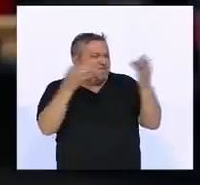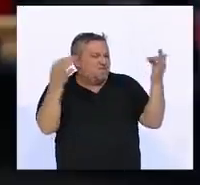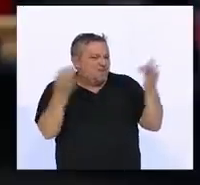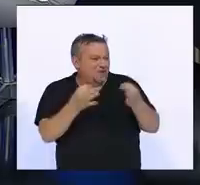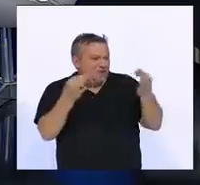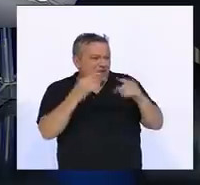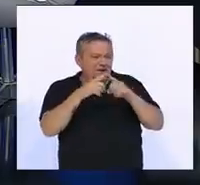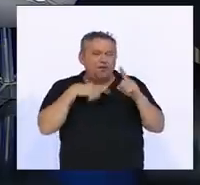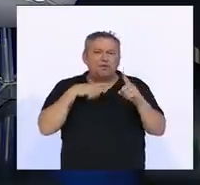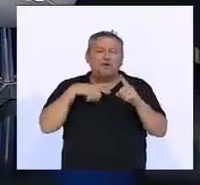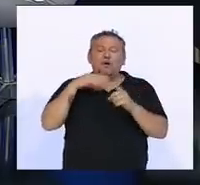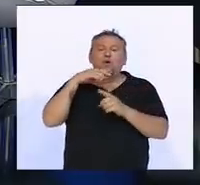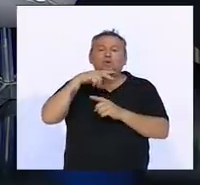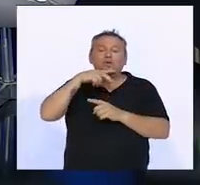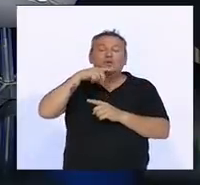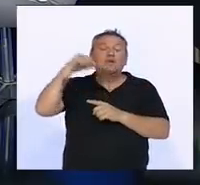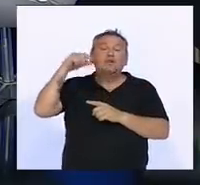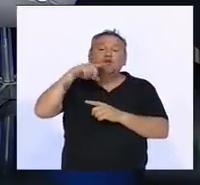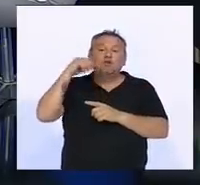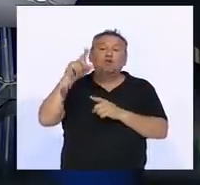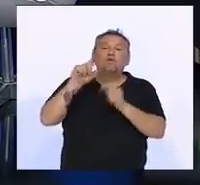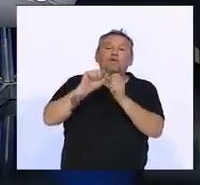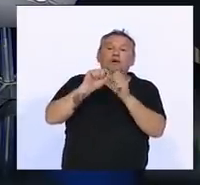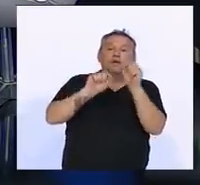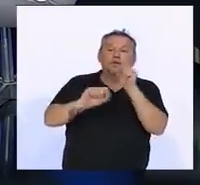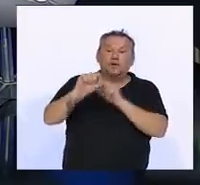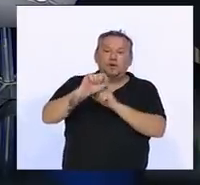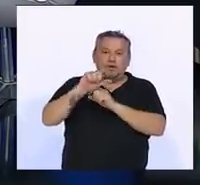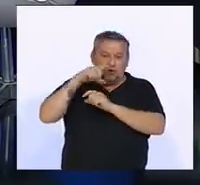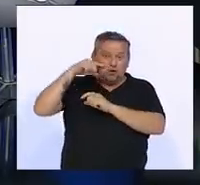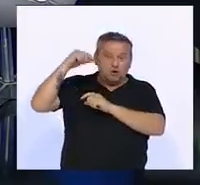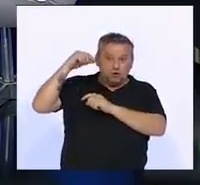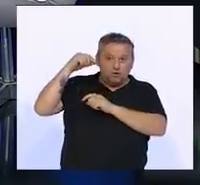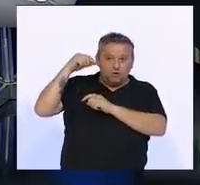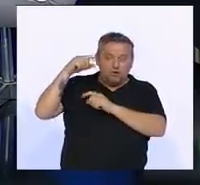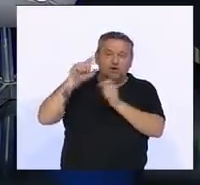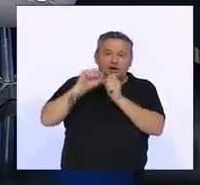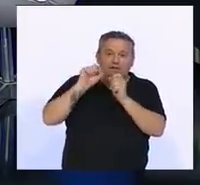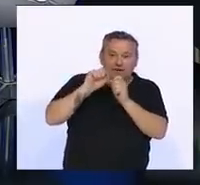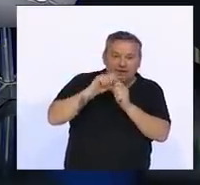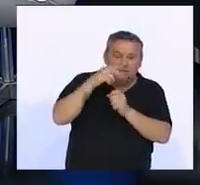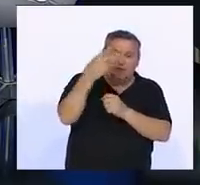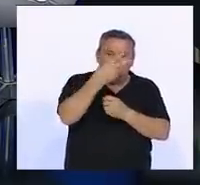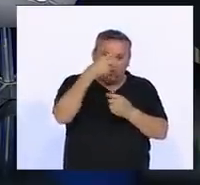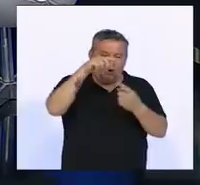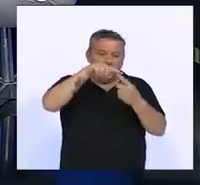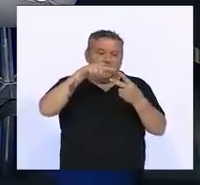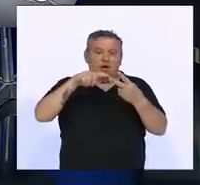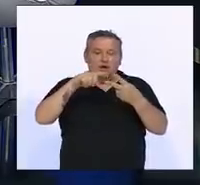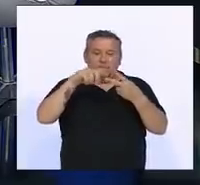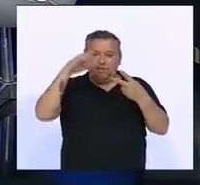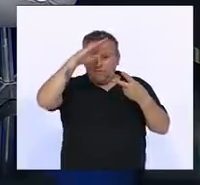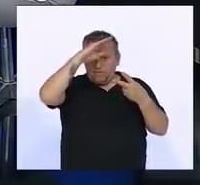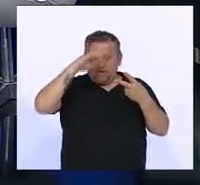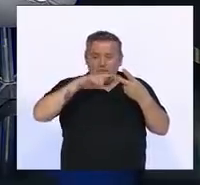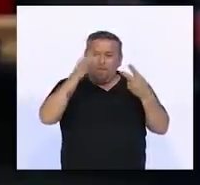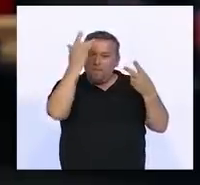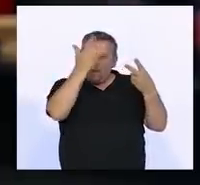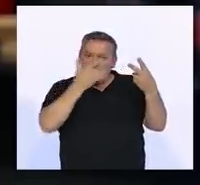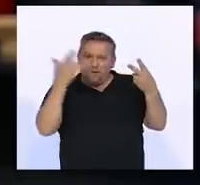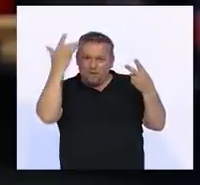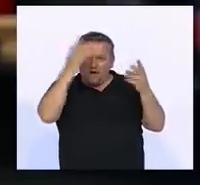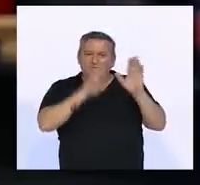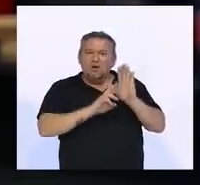que o Ciro vai fazer? Quando eu disse que precisa fazer pouco, é porque os dois já representam